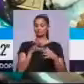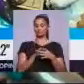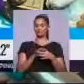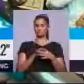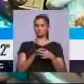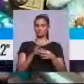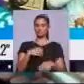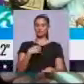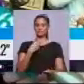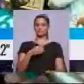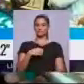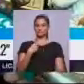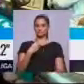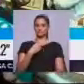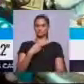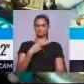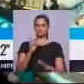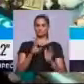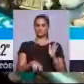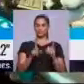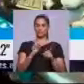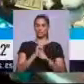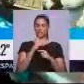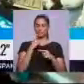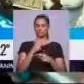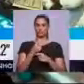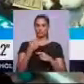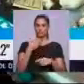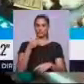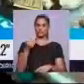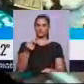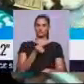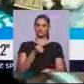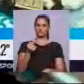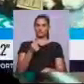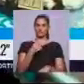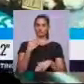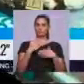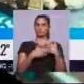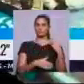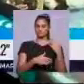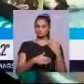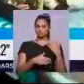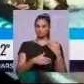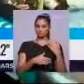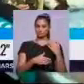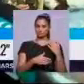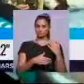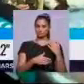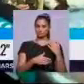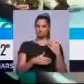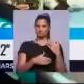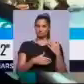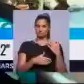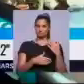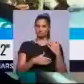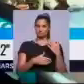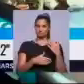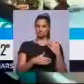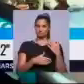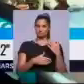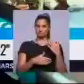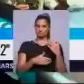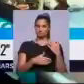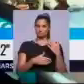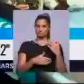significa fazer subir a dívida pública e o défice e de repente é um filme que já vimos mas é o filme que já Vimos